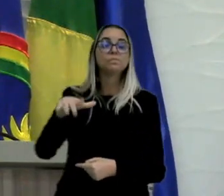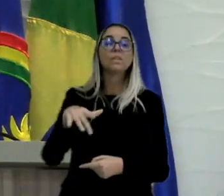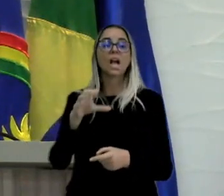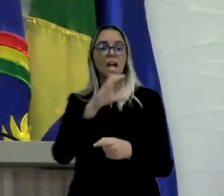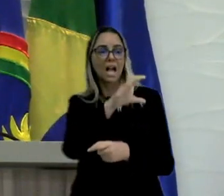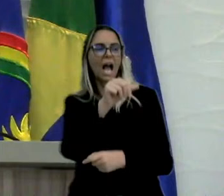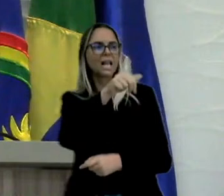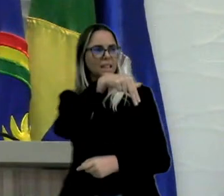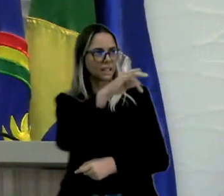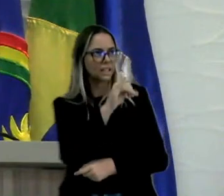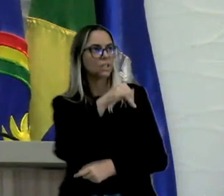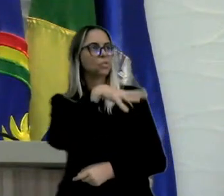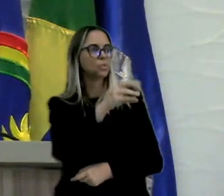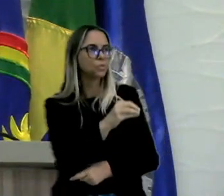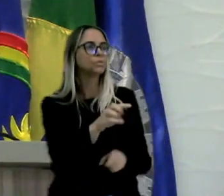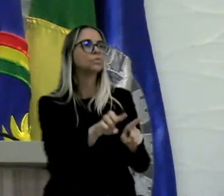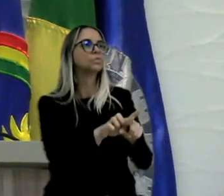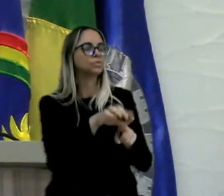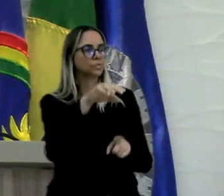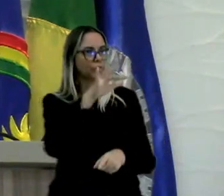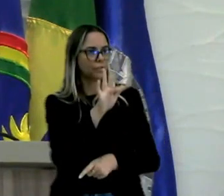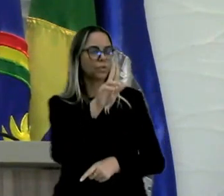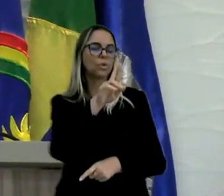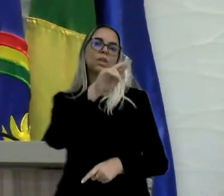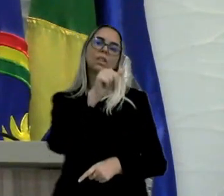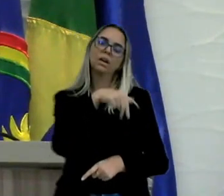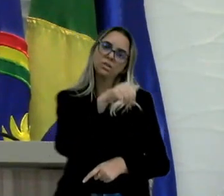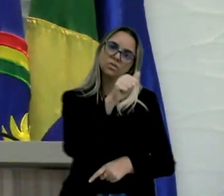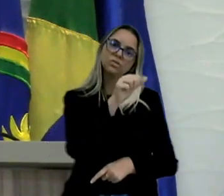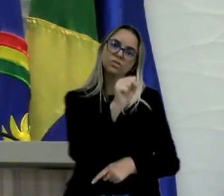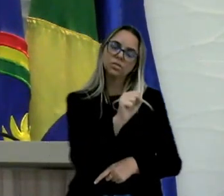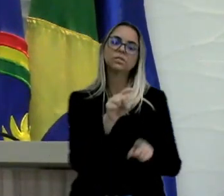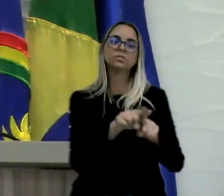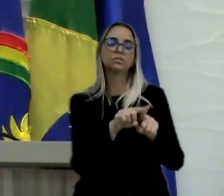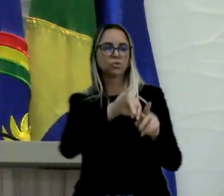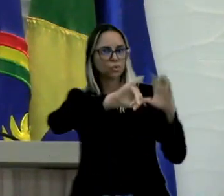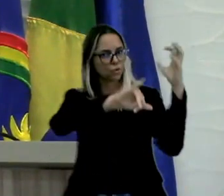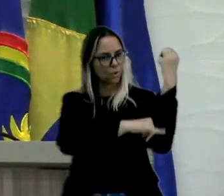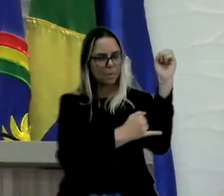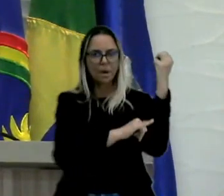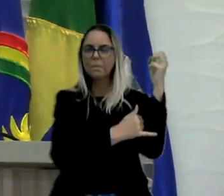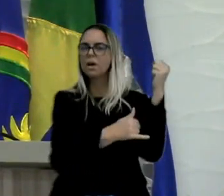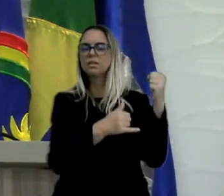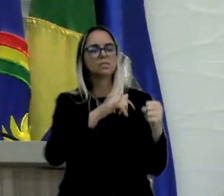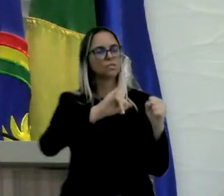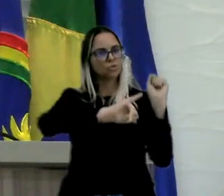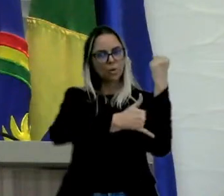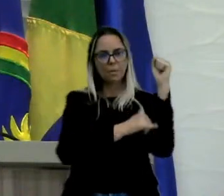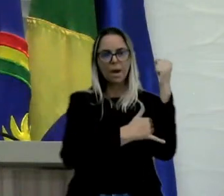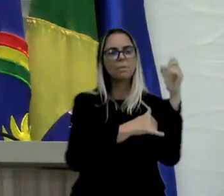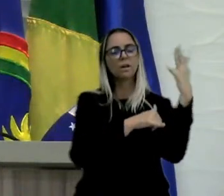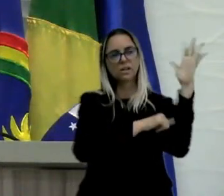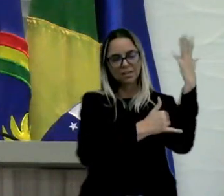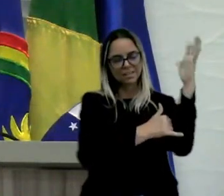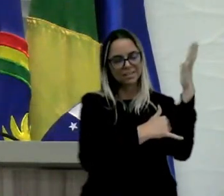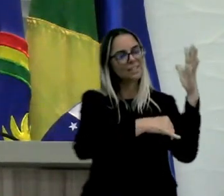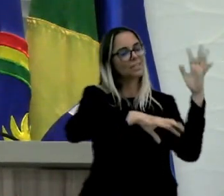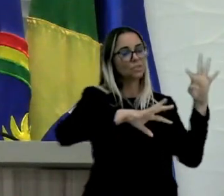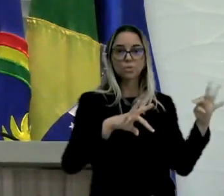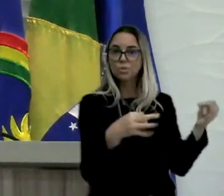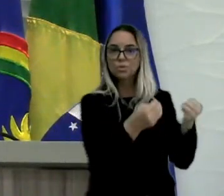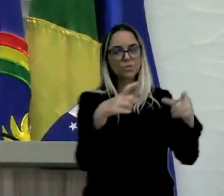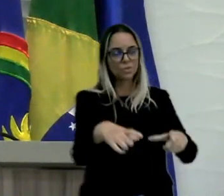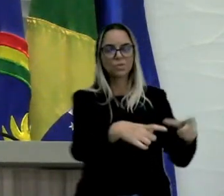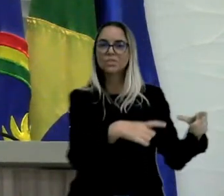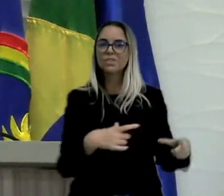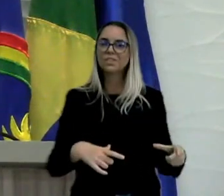cantinho Furnas juré Tamar cabaças melinha em todo o município mas